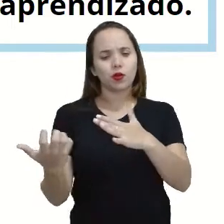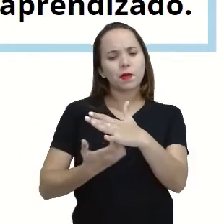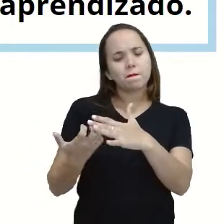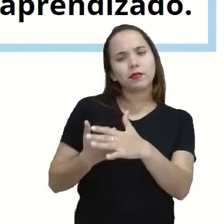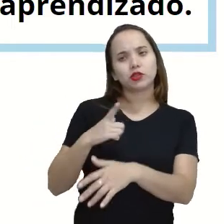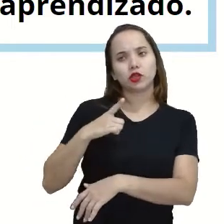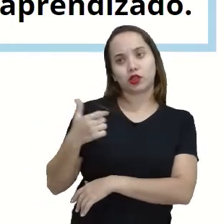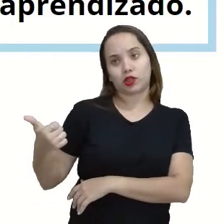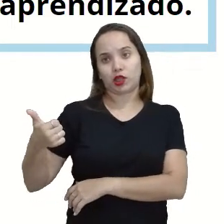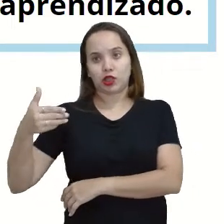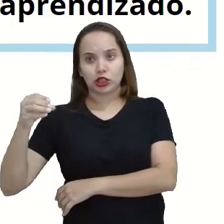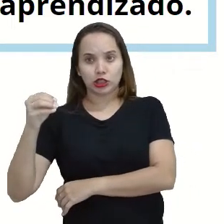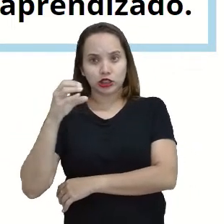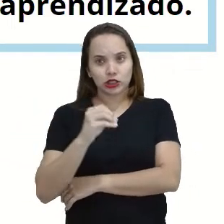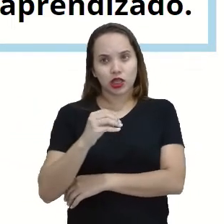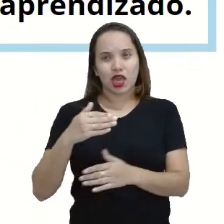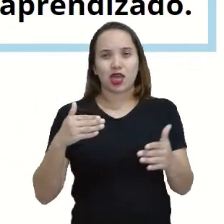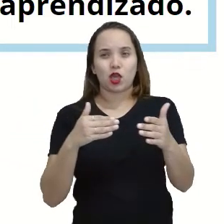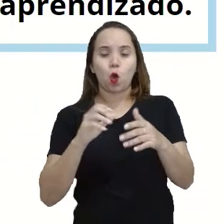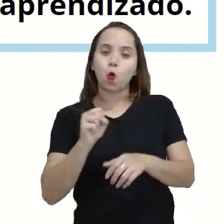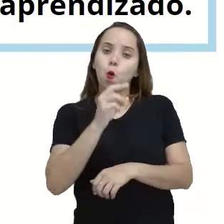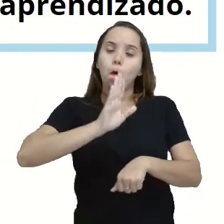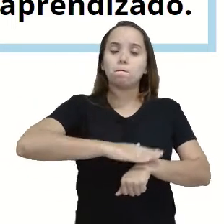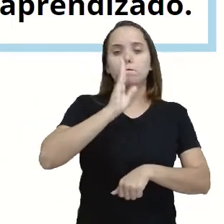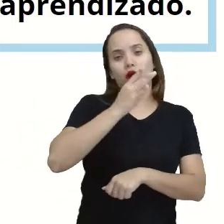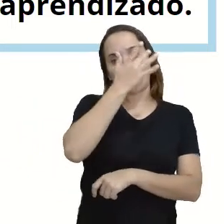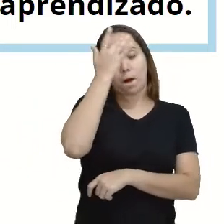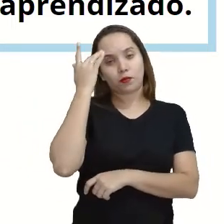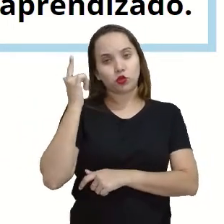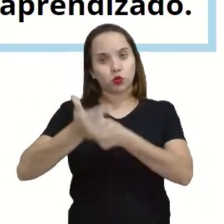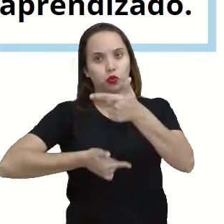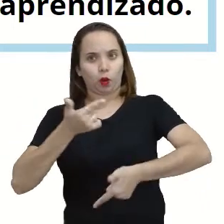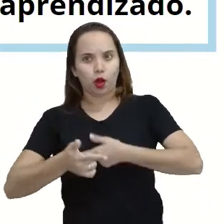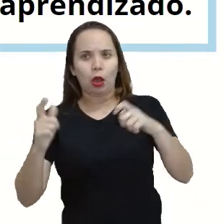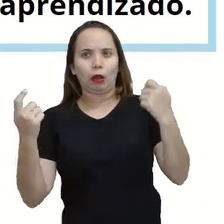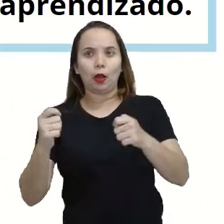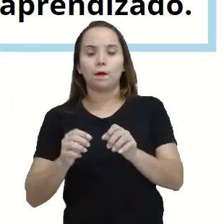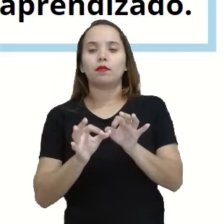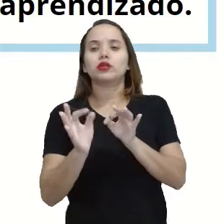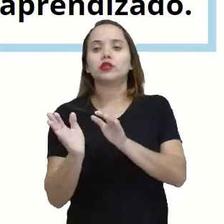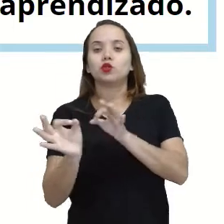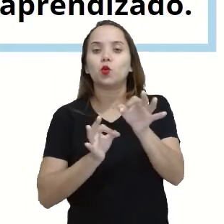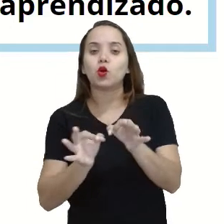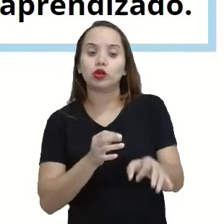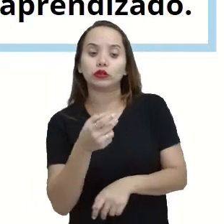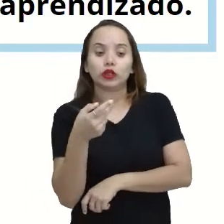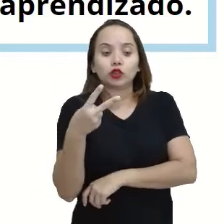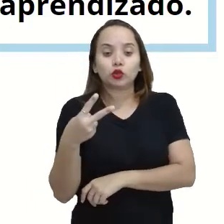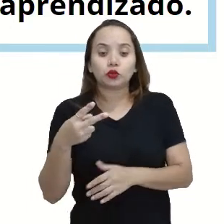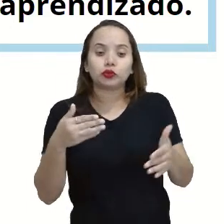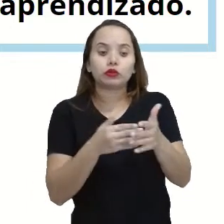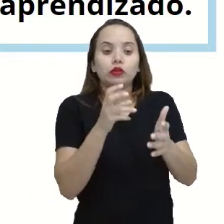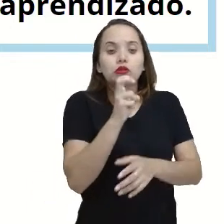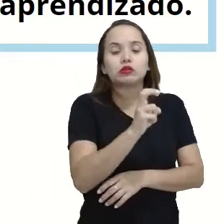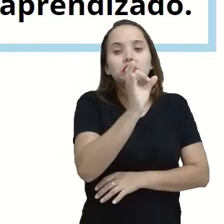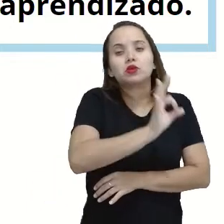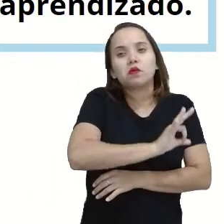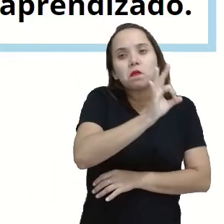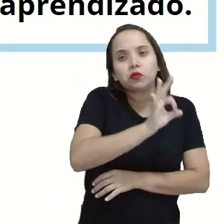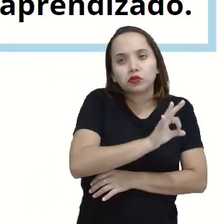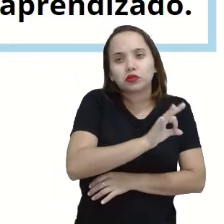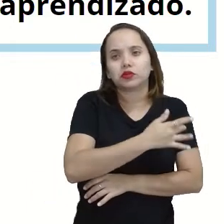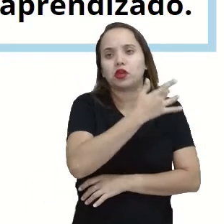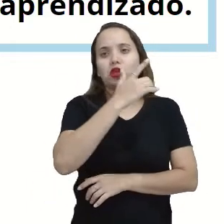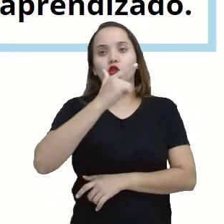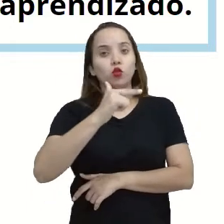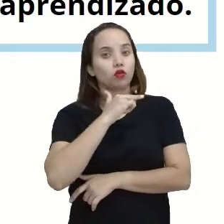devem reservar de 2 a 5% dos cargos para pessoas com deficiência e beneficiários reabilitados. Vejam aí a